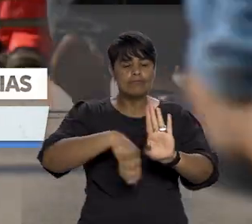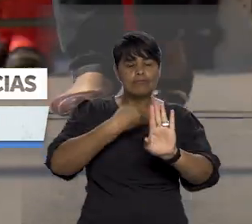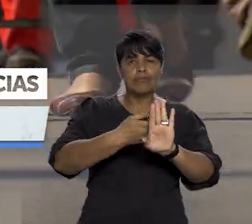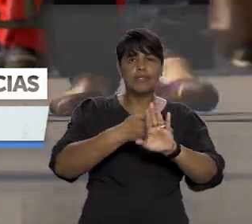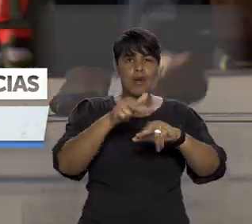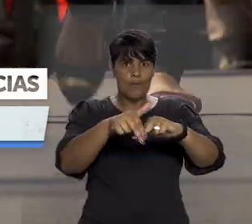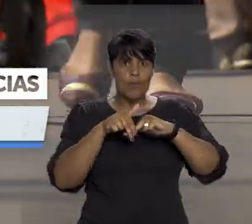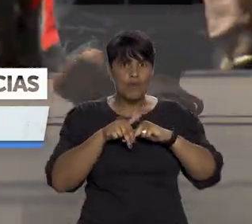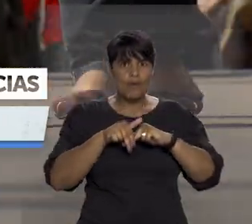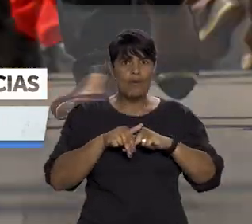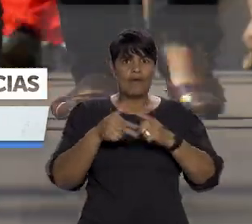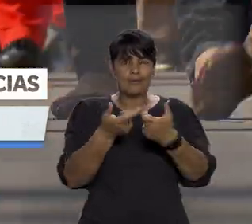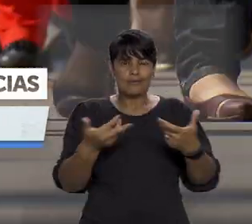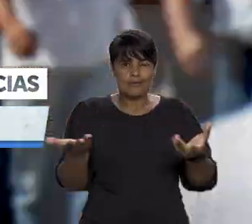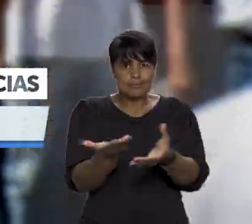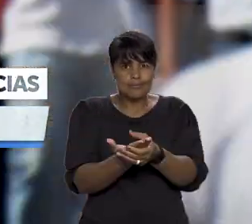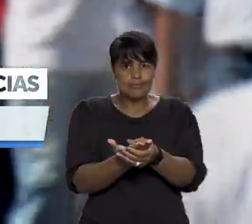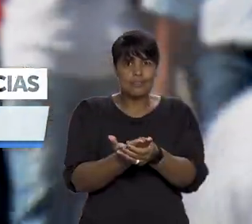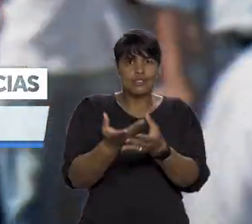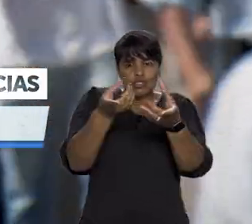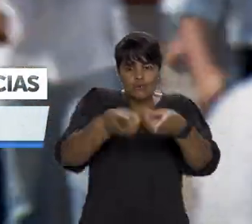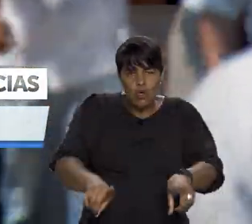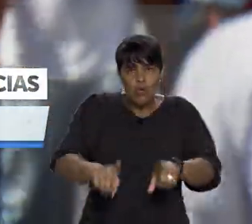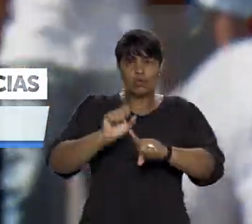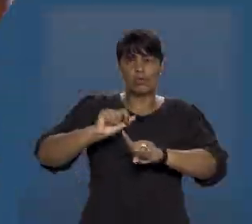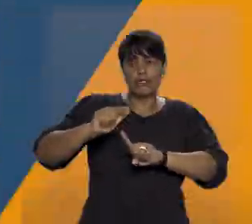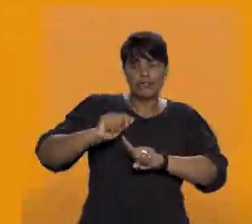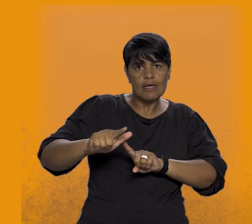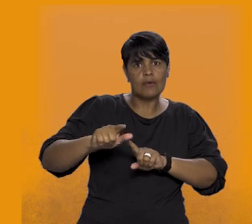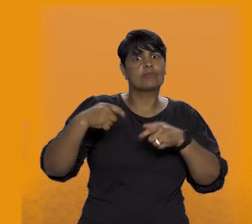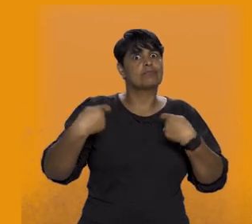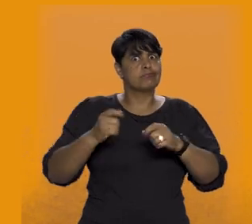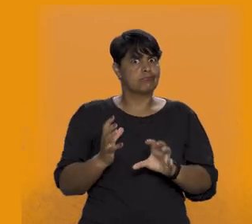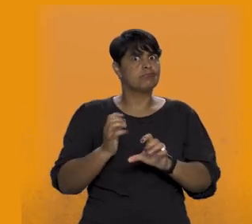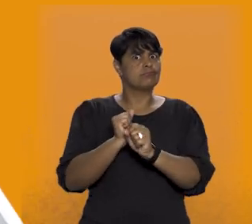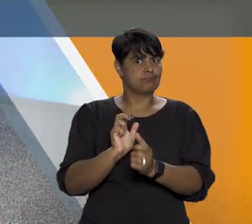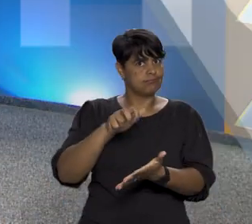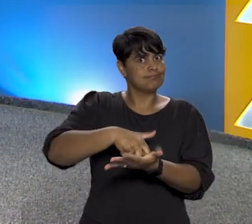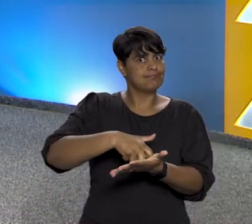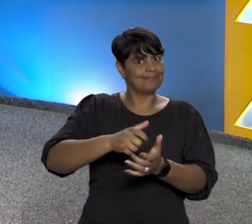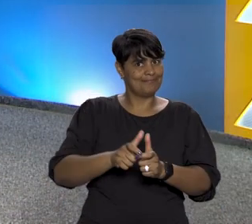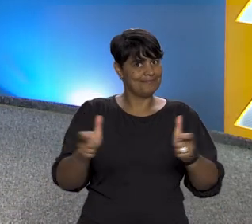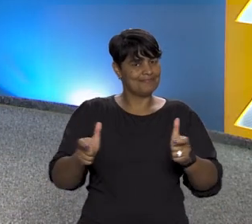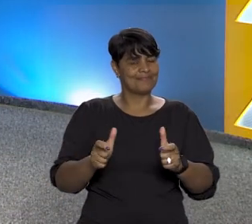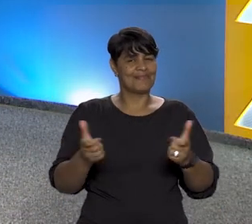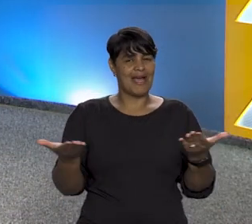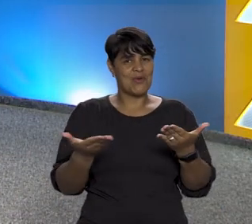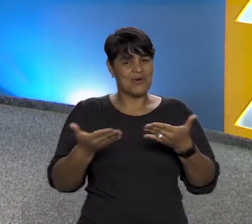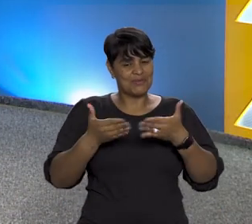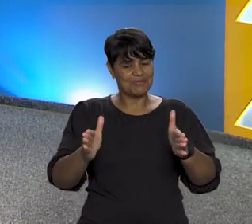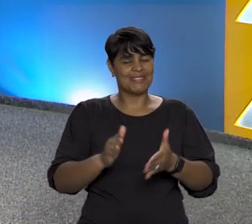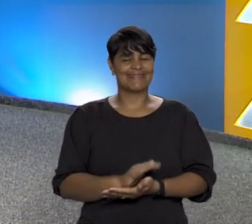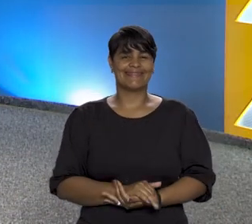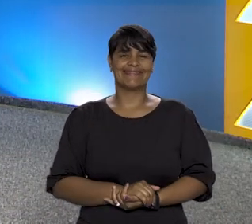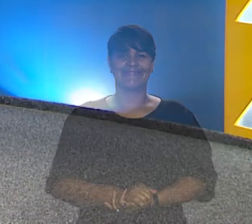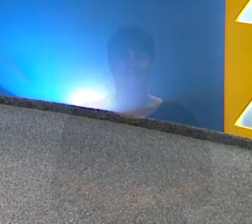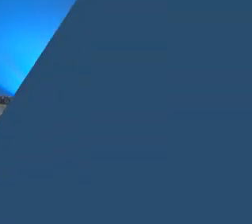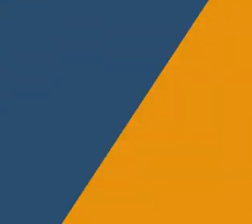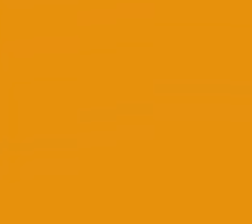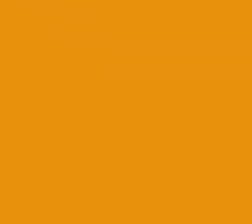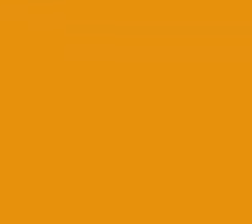por ações de divórcio e de pensão alimentícia para os filhos tem pena maior o STJ notícias começa